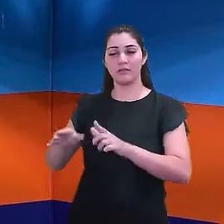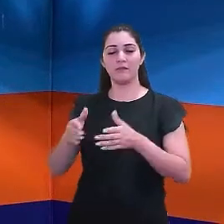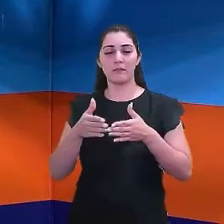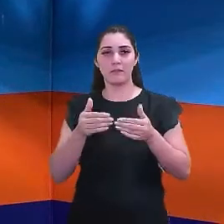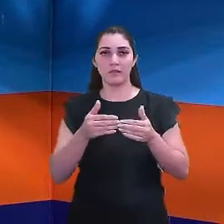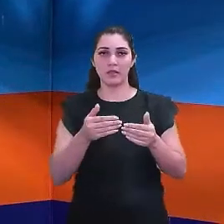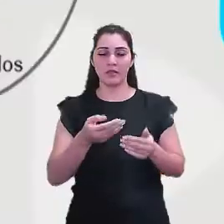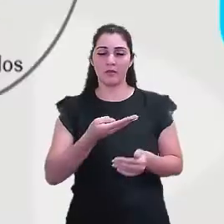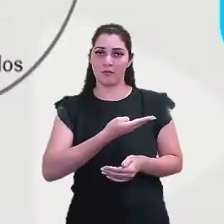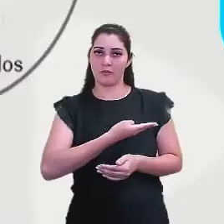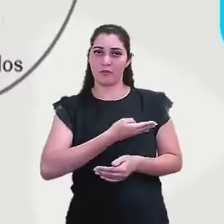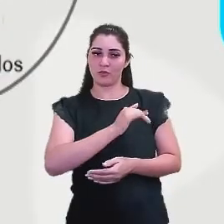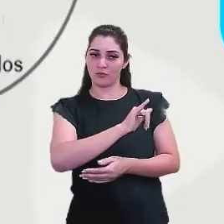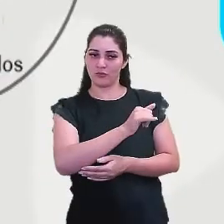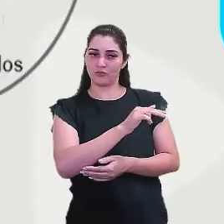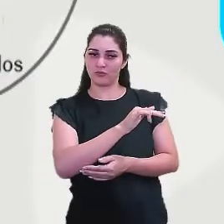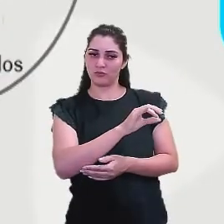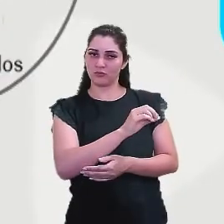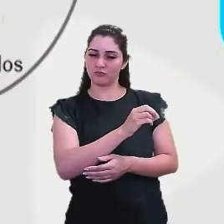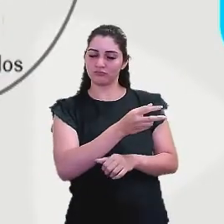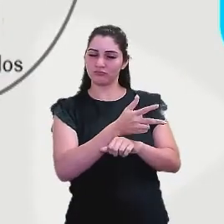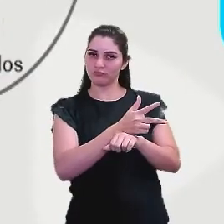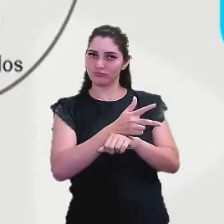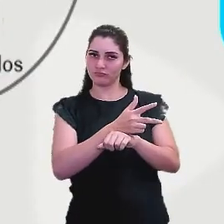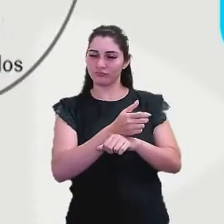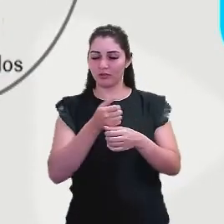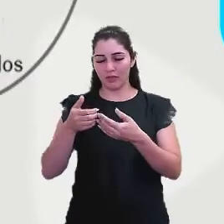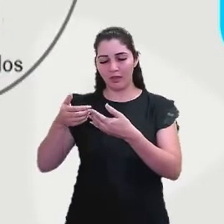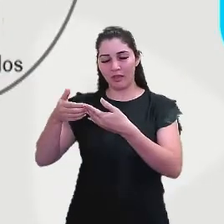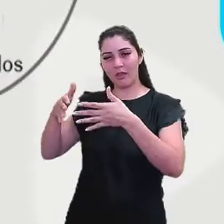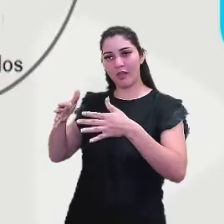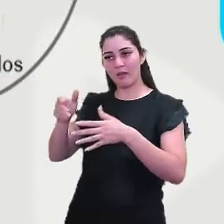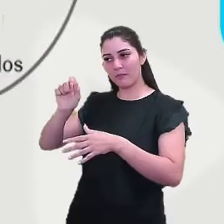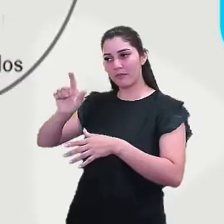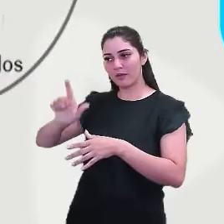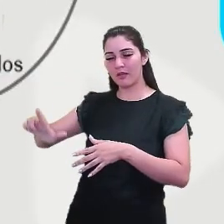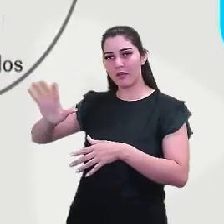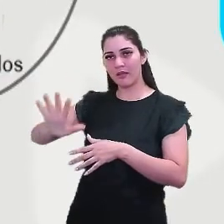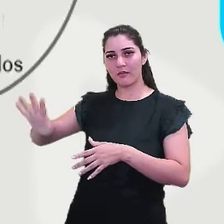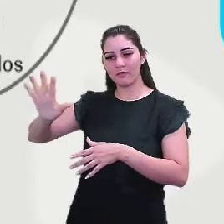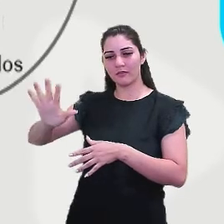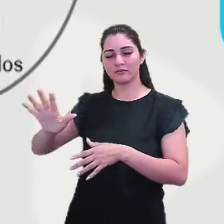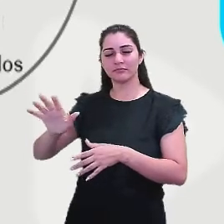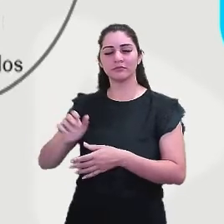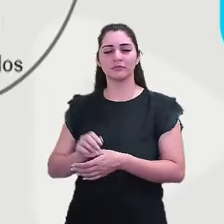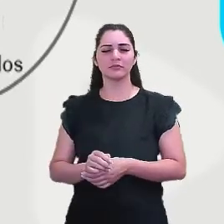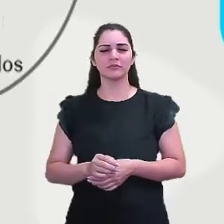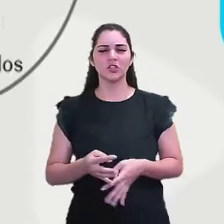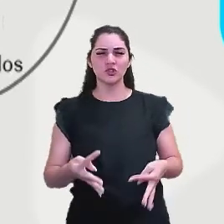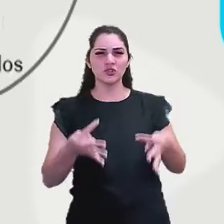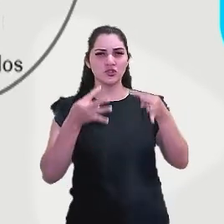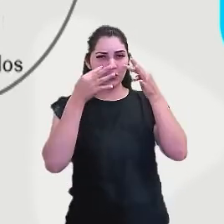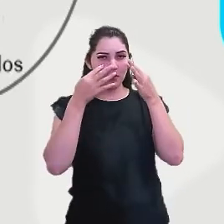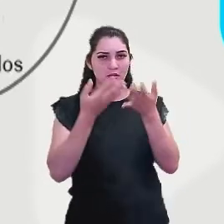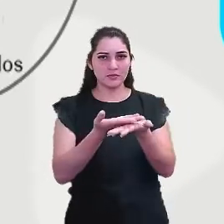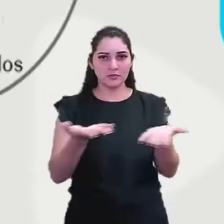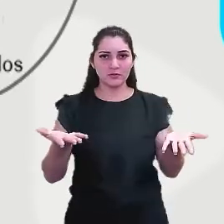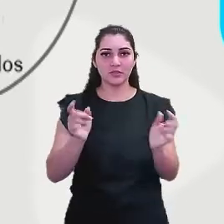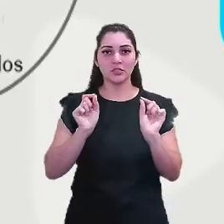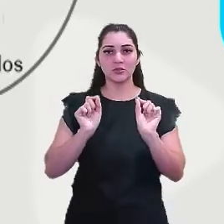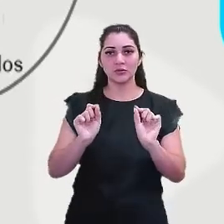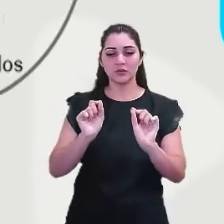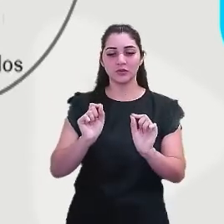imagem para que esse aluno possa visualizar esse recorte, essa imagem aí. Então, eu gostaria de chamar a atenção de vocês. Vocês estão